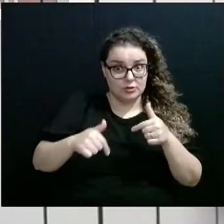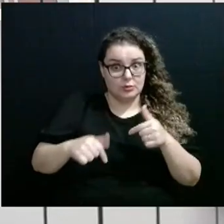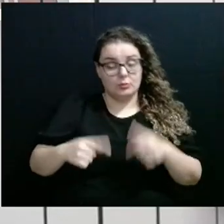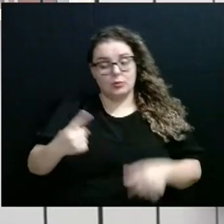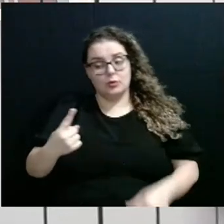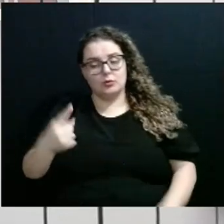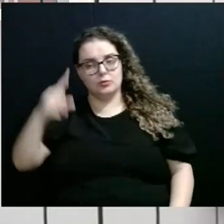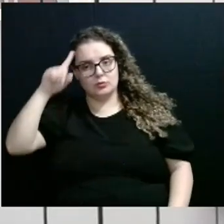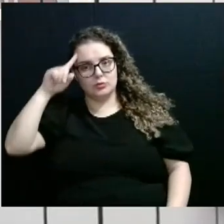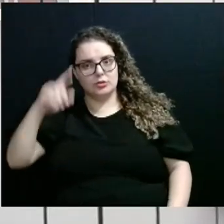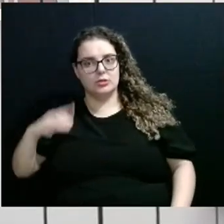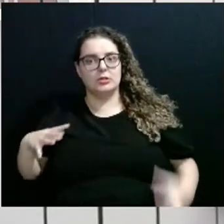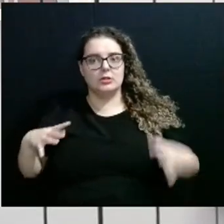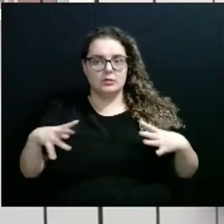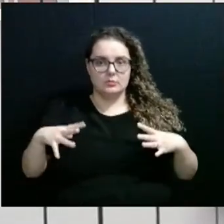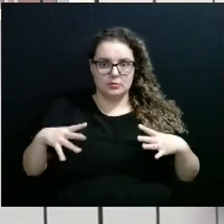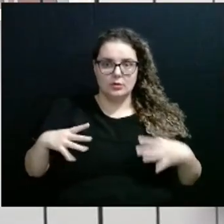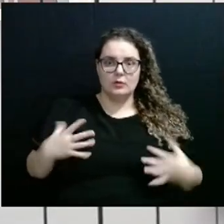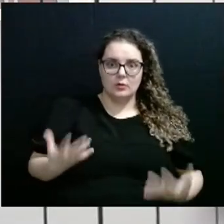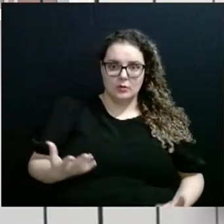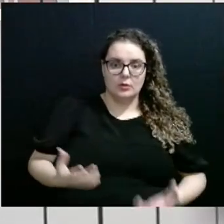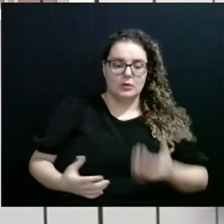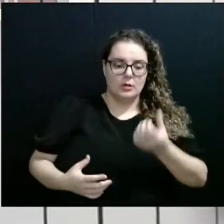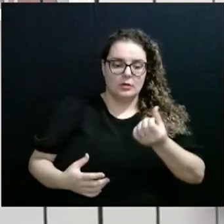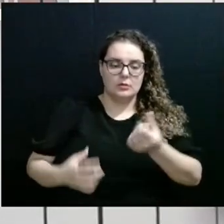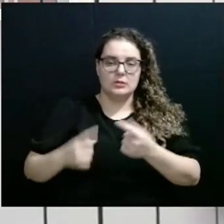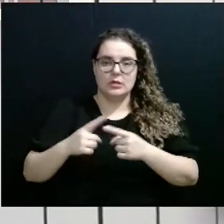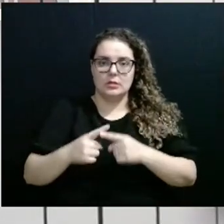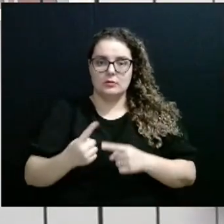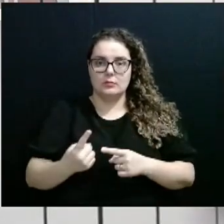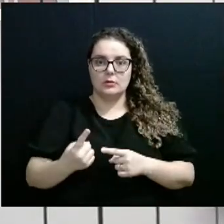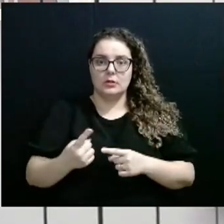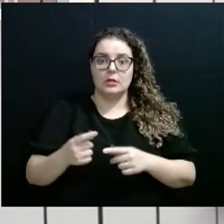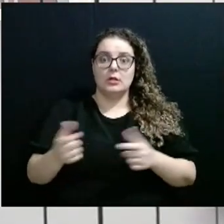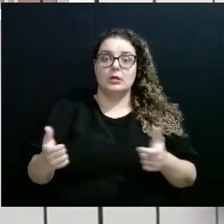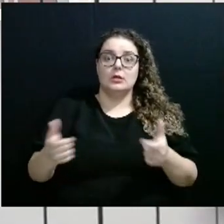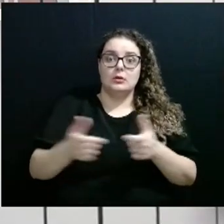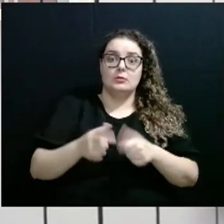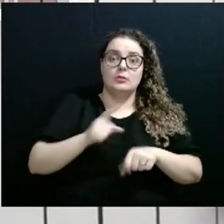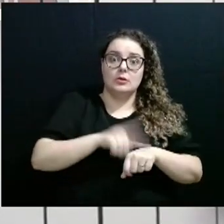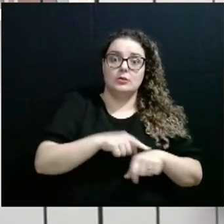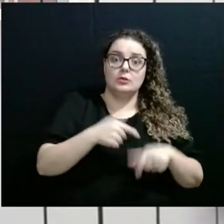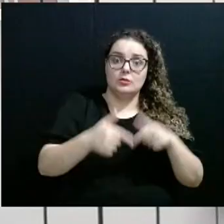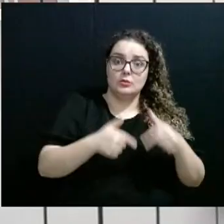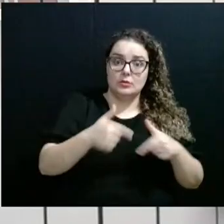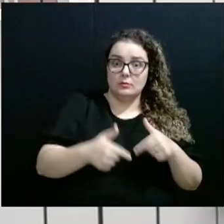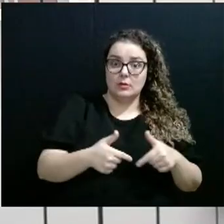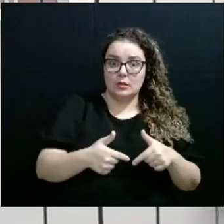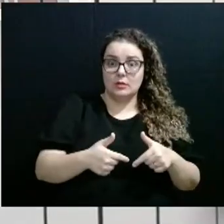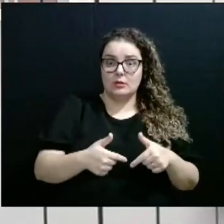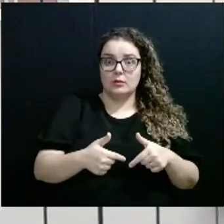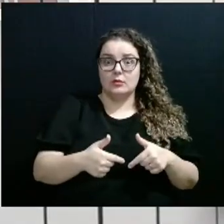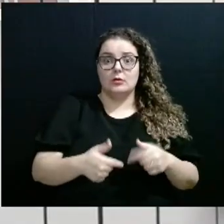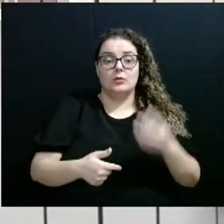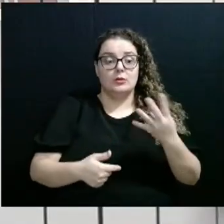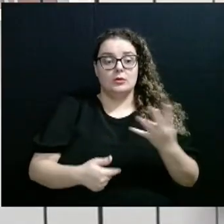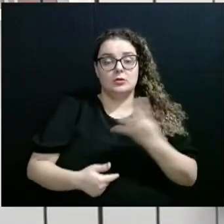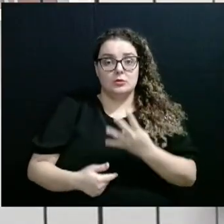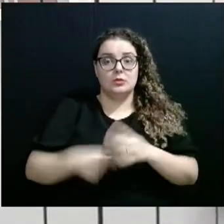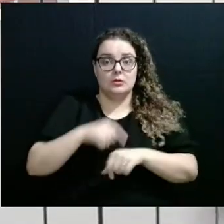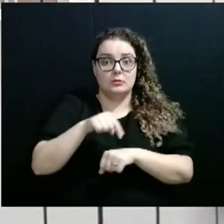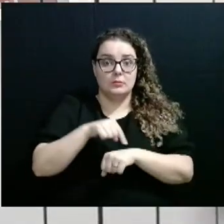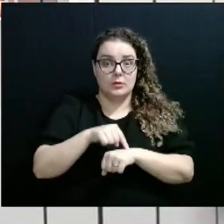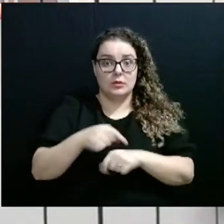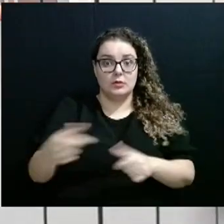que é aquela escala 6x1. E a redução da jornada de trabalho, das atuais 44 horas para